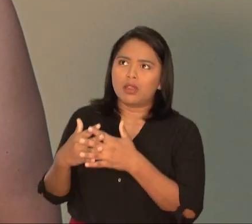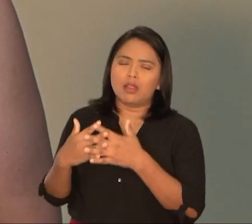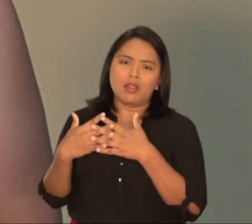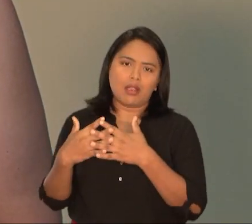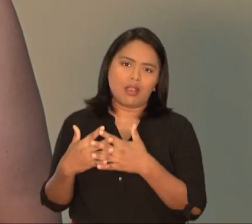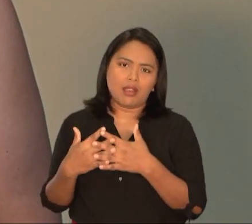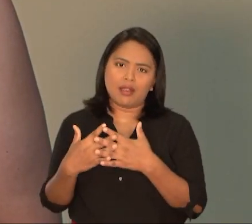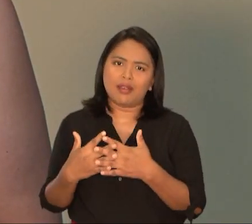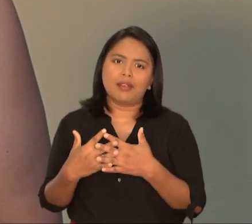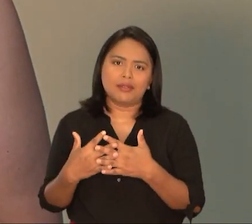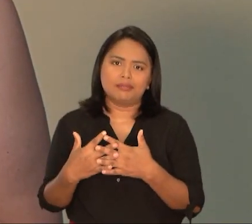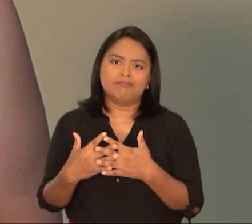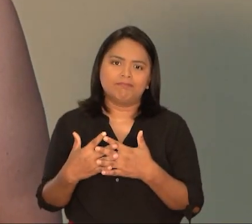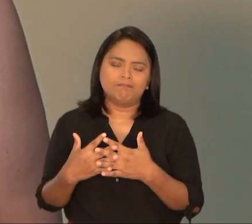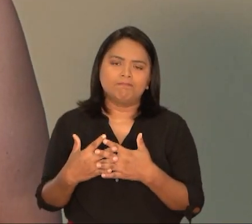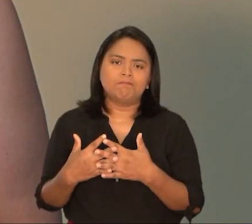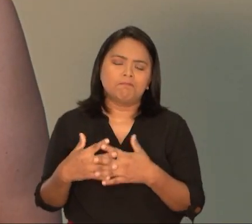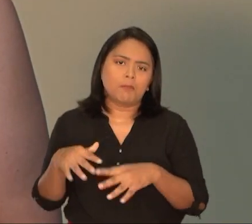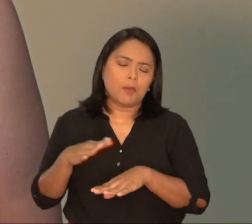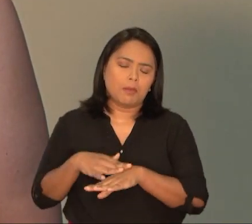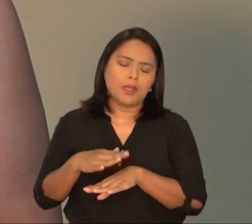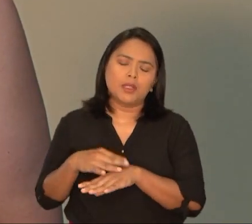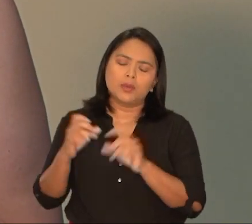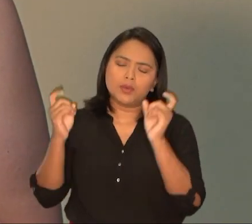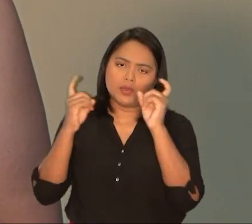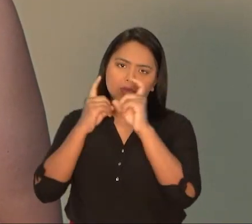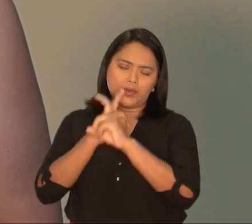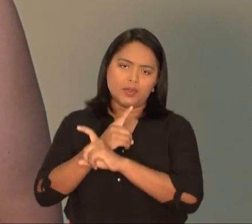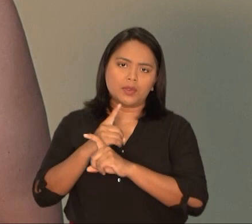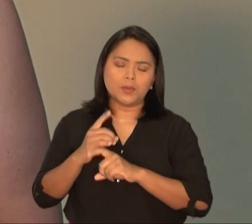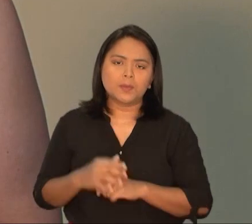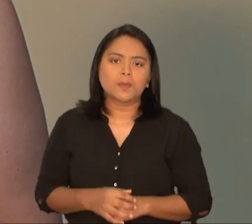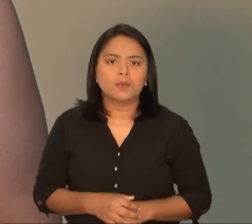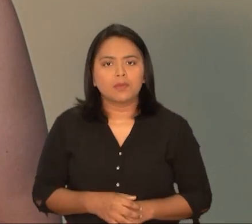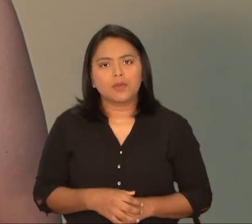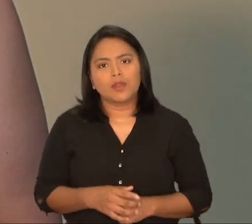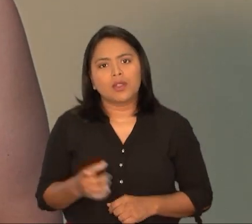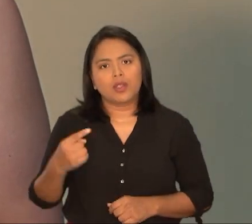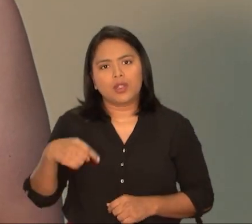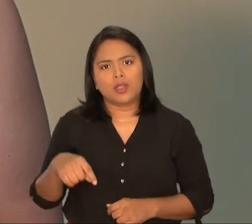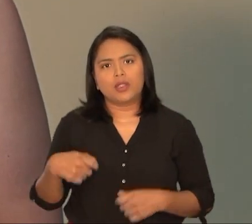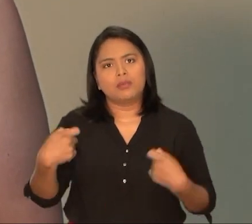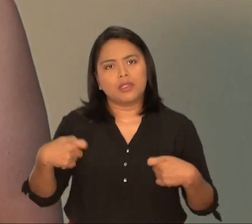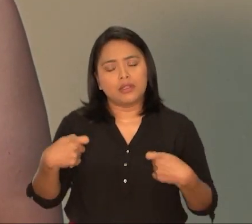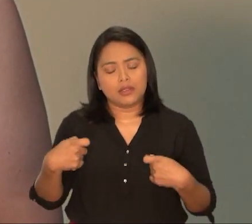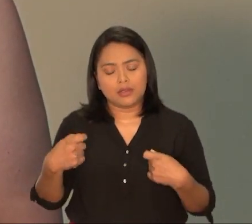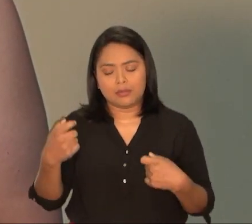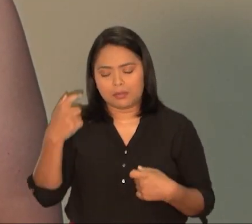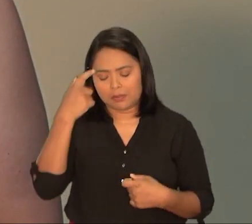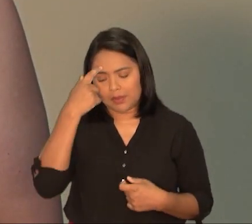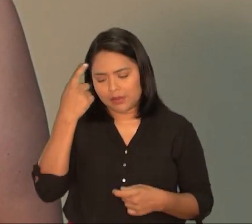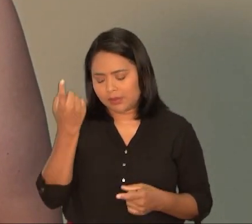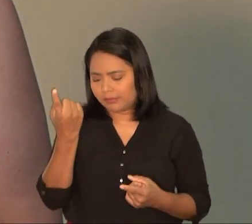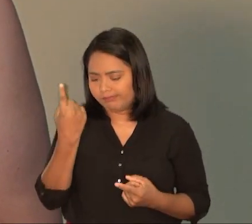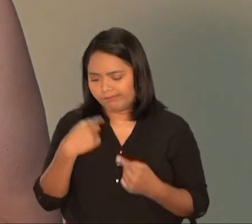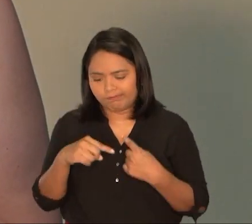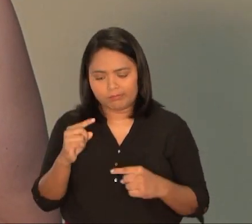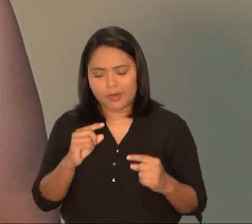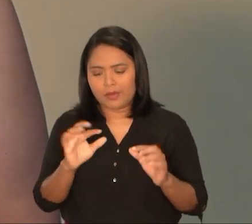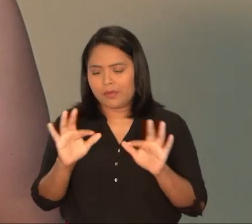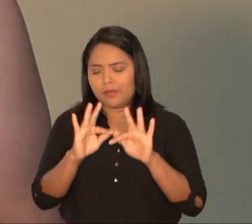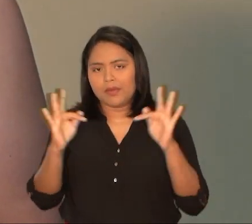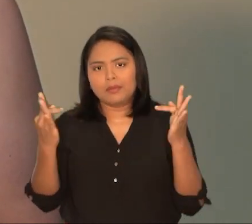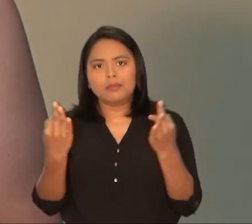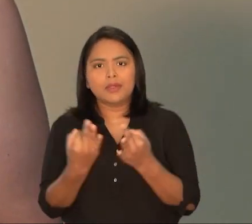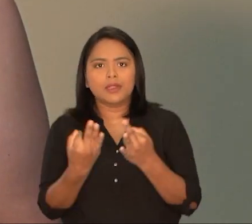Então, foi um momento muito difícil mesmo, que a gente precisou se reconstruir como família.